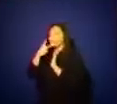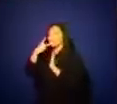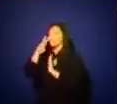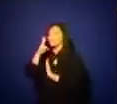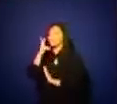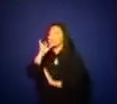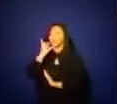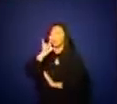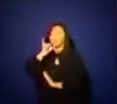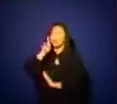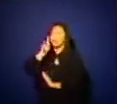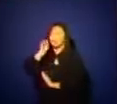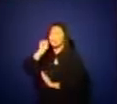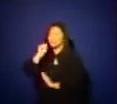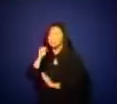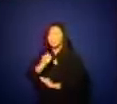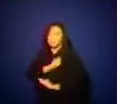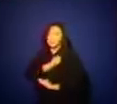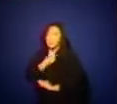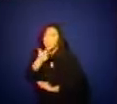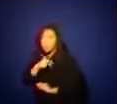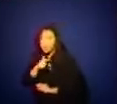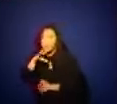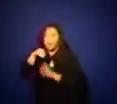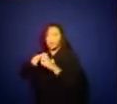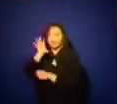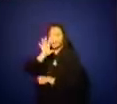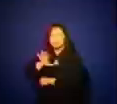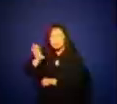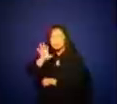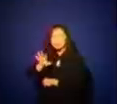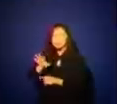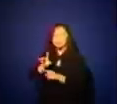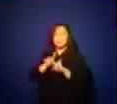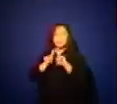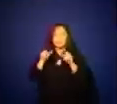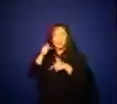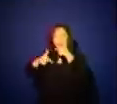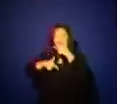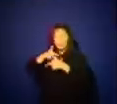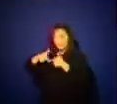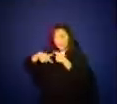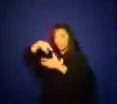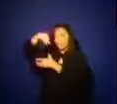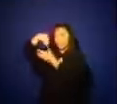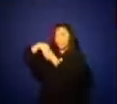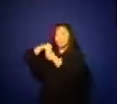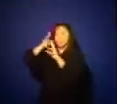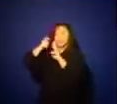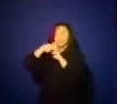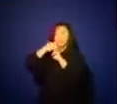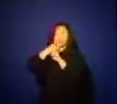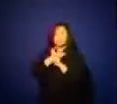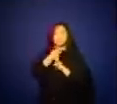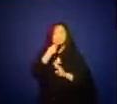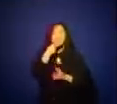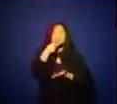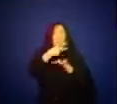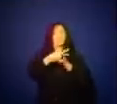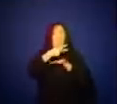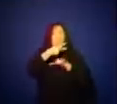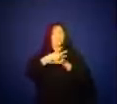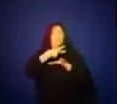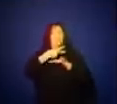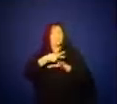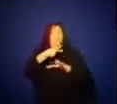mudou aí é assim nessas últimas três meses que tem tido de trabalho sobre sobre isso é impressionante mas o fato é que